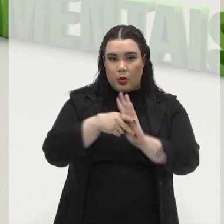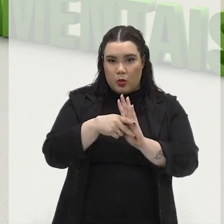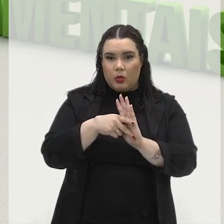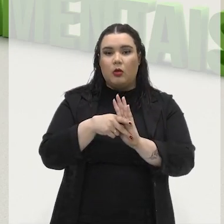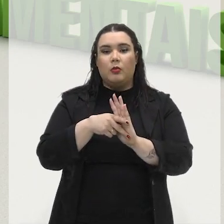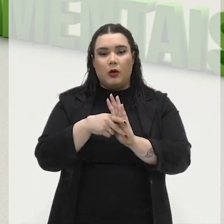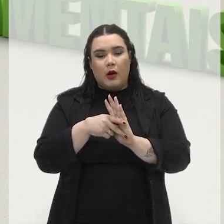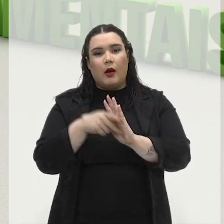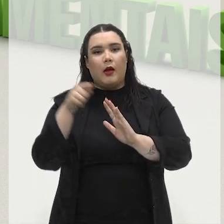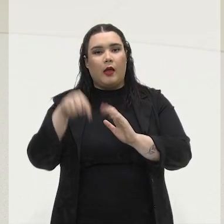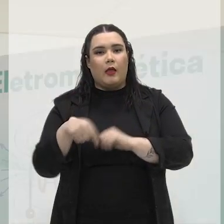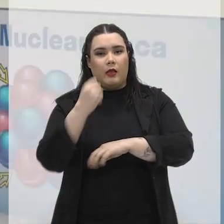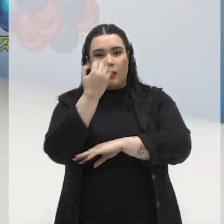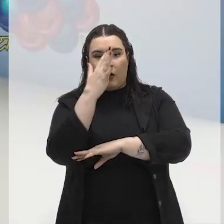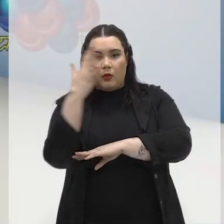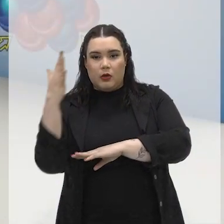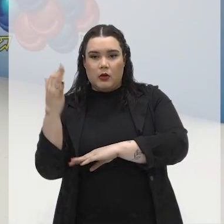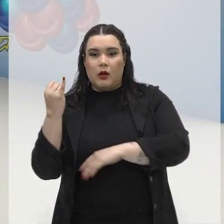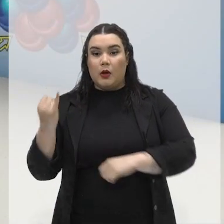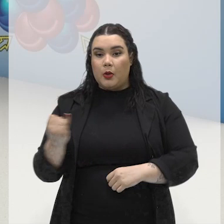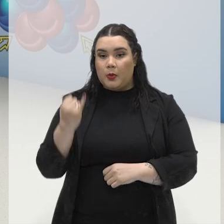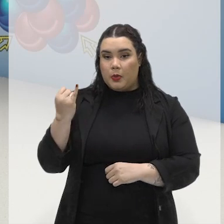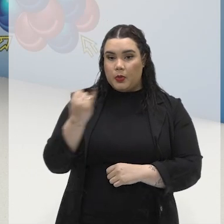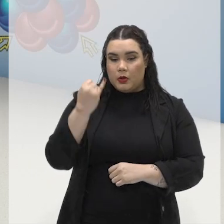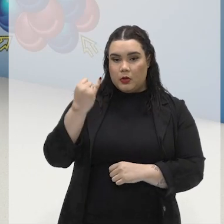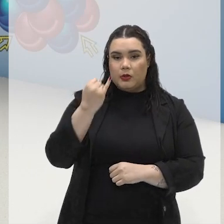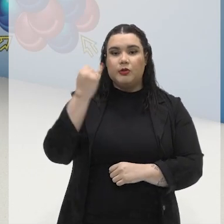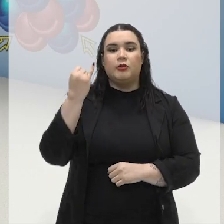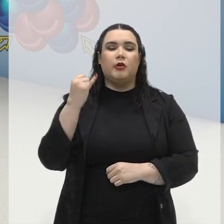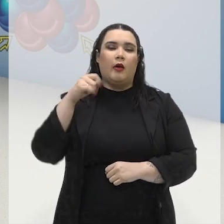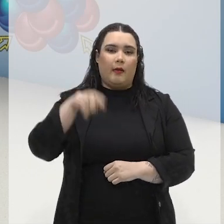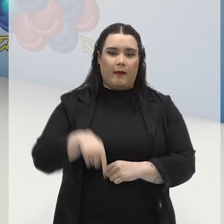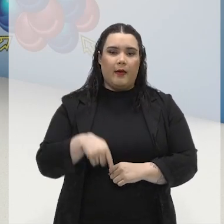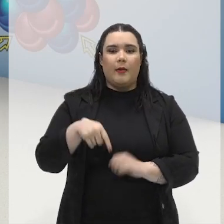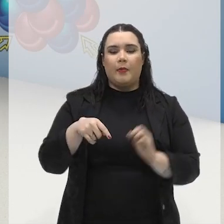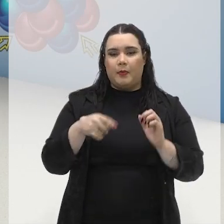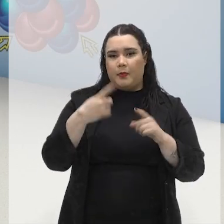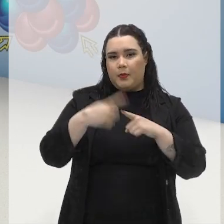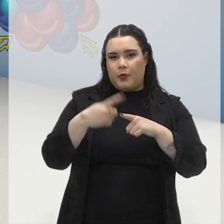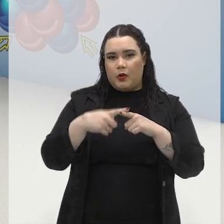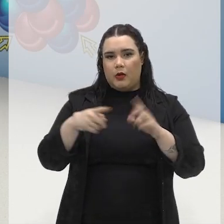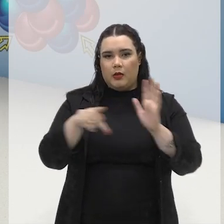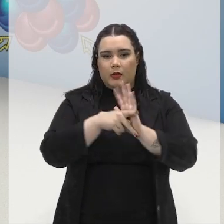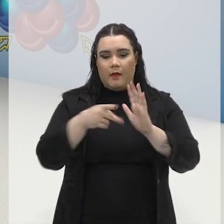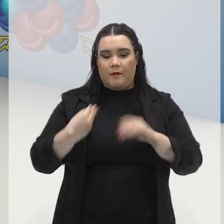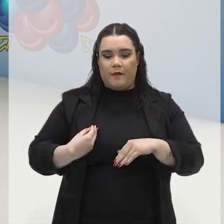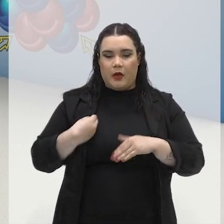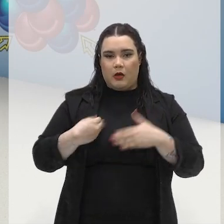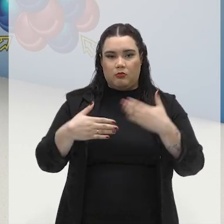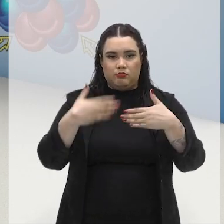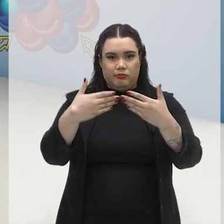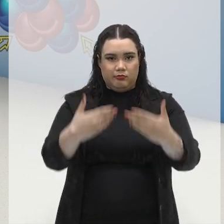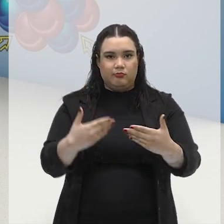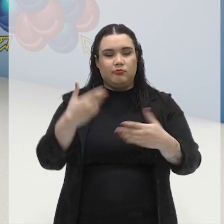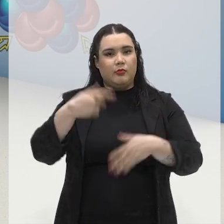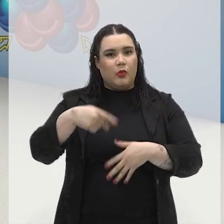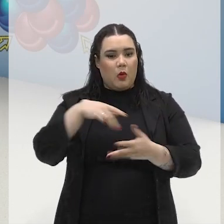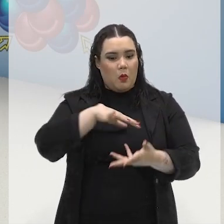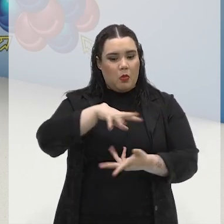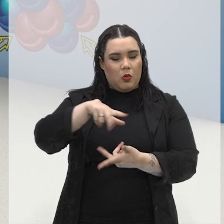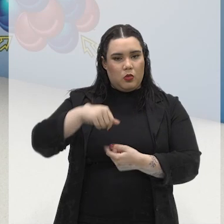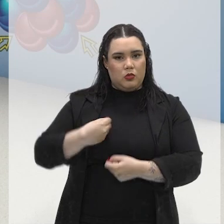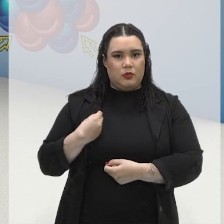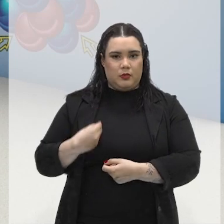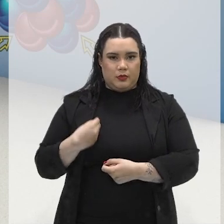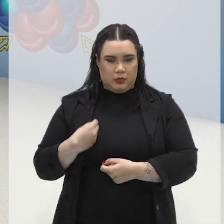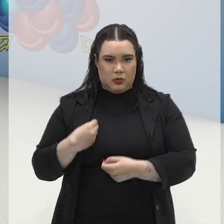4 forças fundamentais, elas são aí fundamentais para o desenvolvimento da nossa vida na Terra, tá, pessoal?